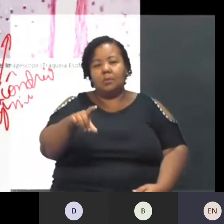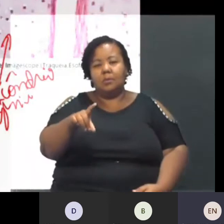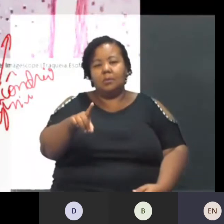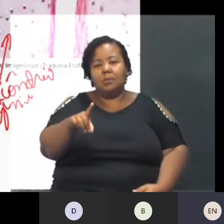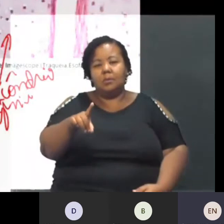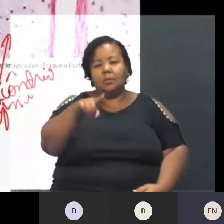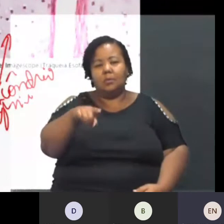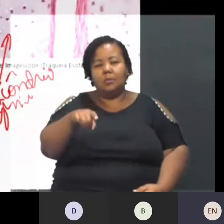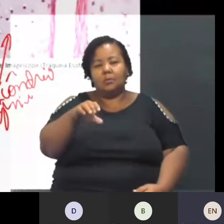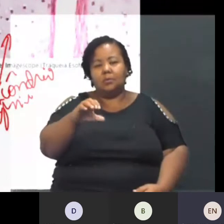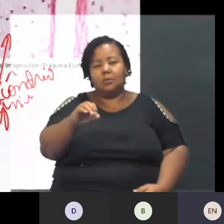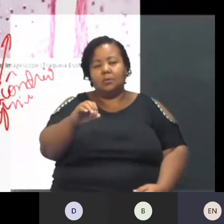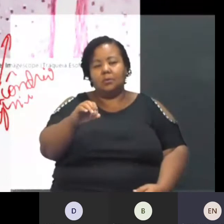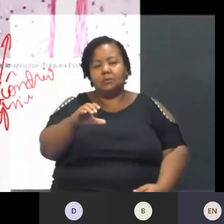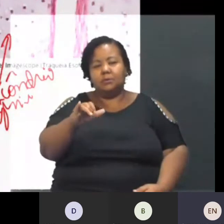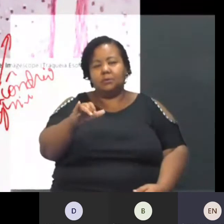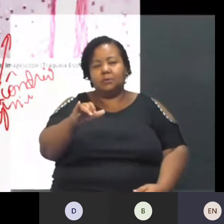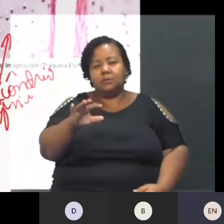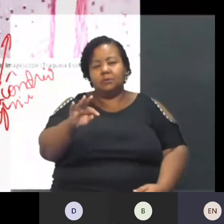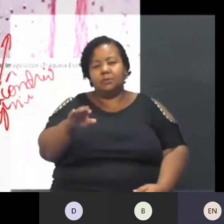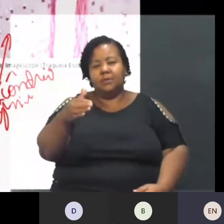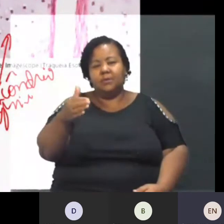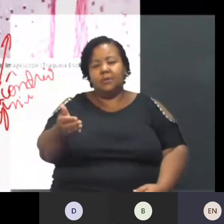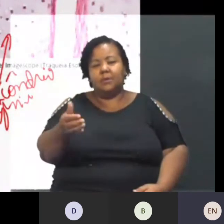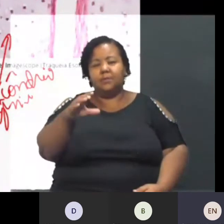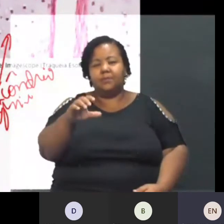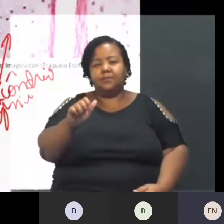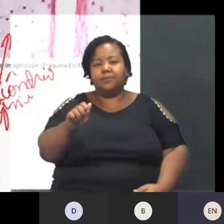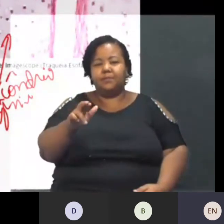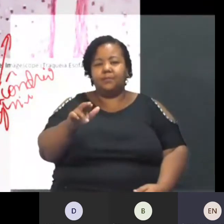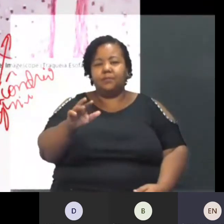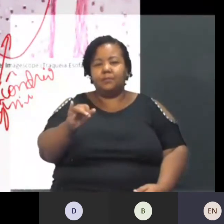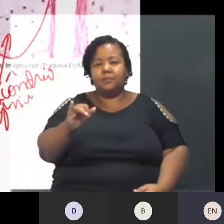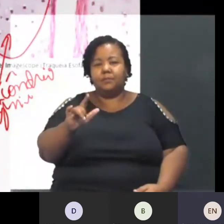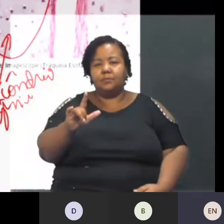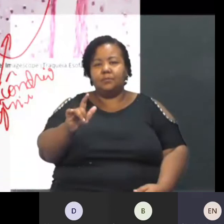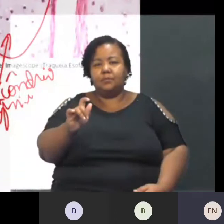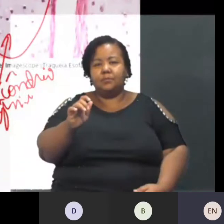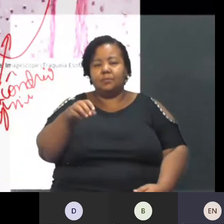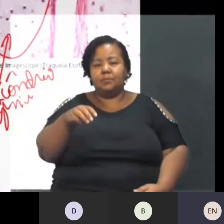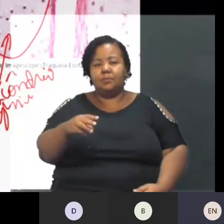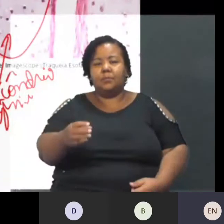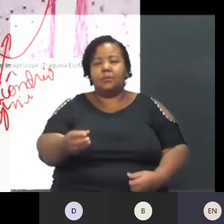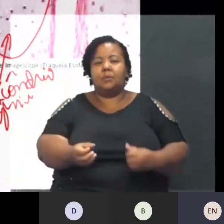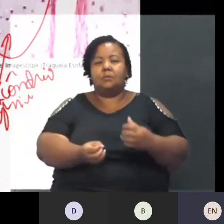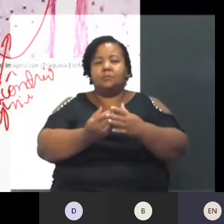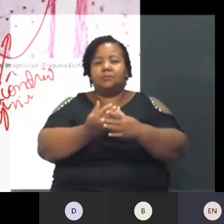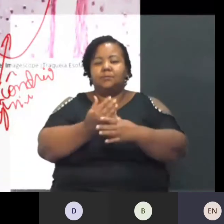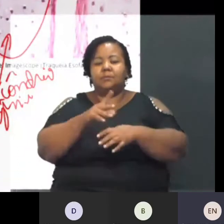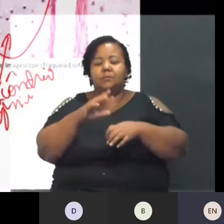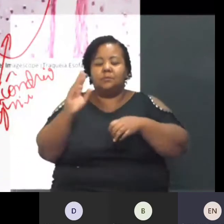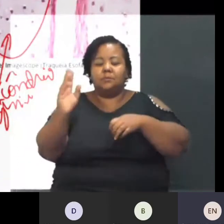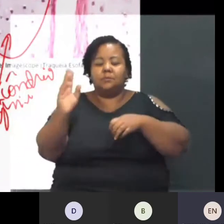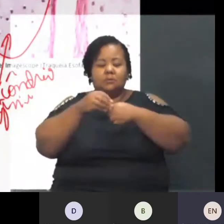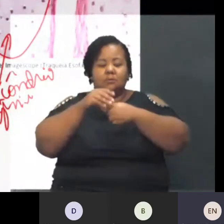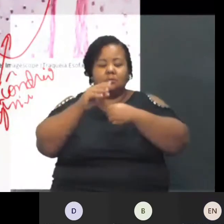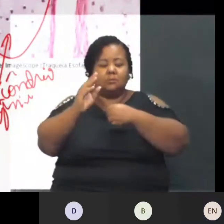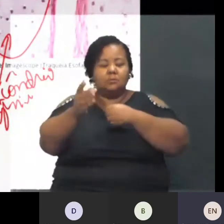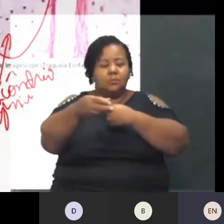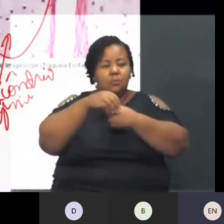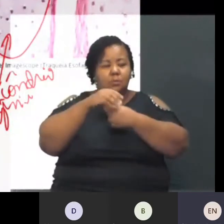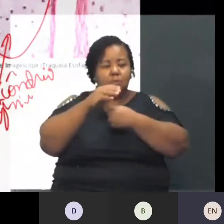por secretar o colágeno. Então, a cartilagem ela vai sendo formada através da deposição de